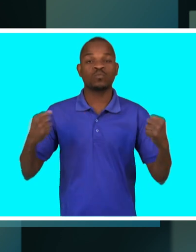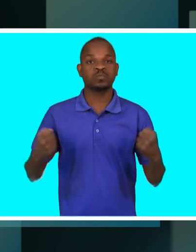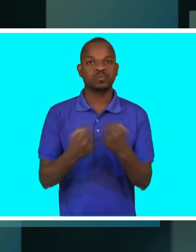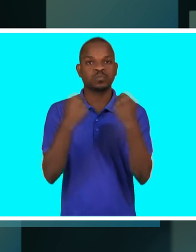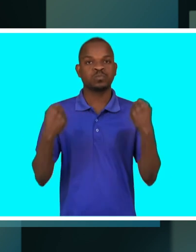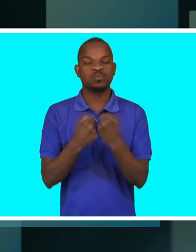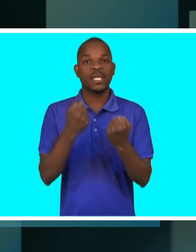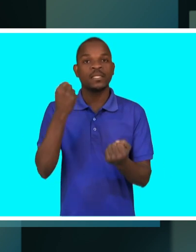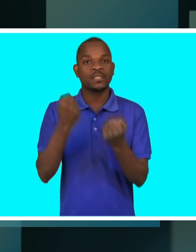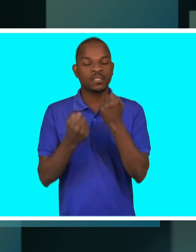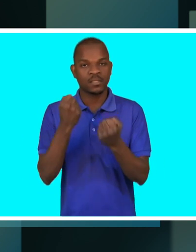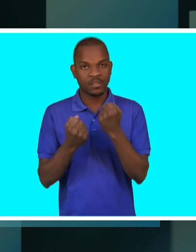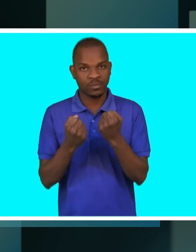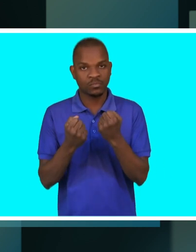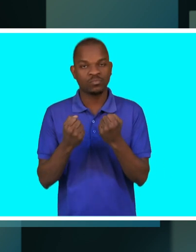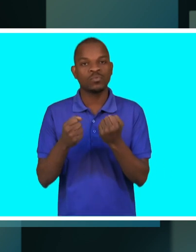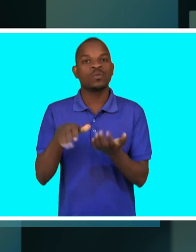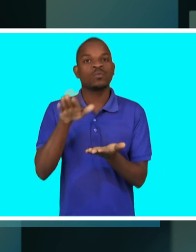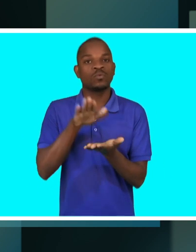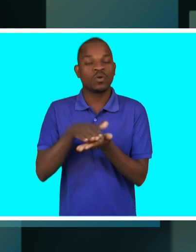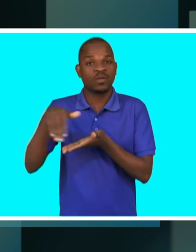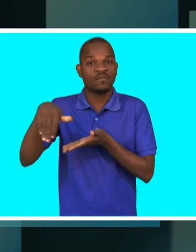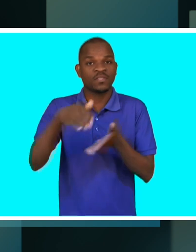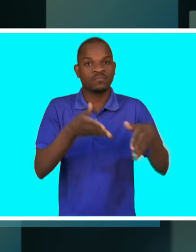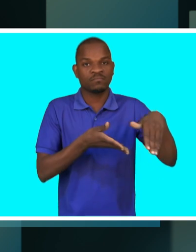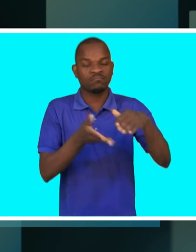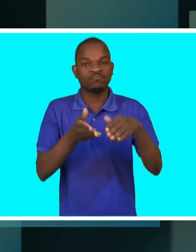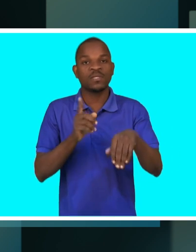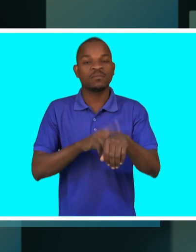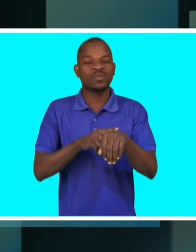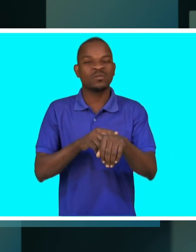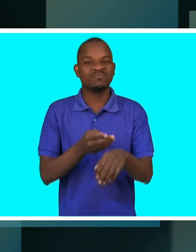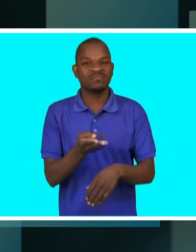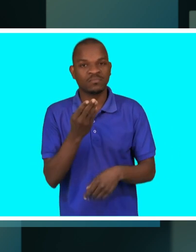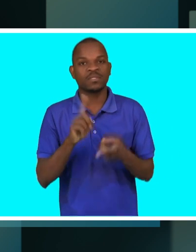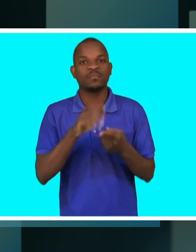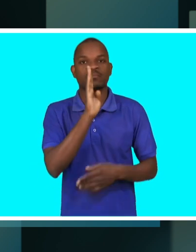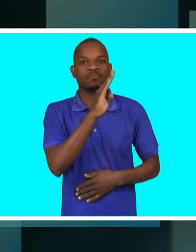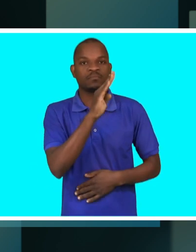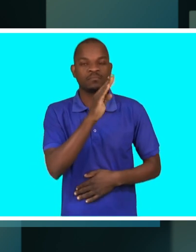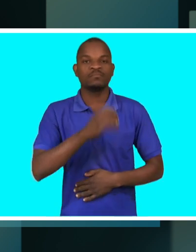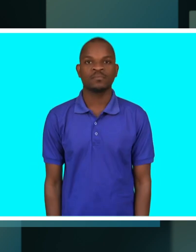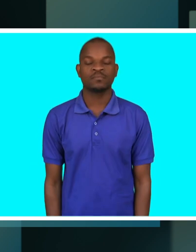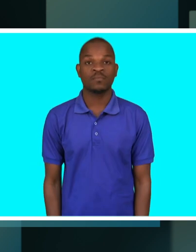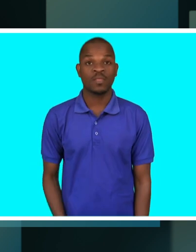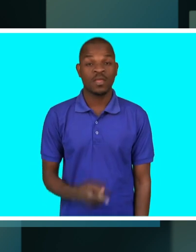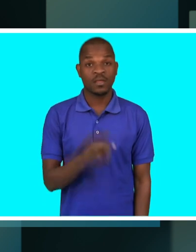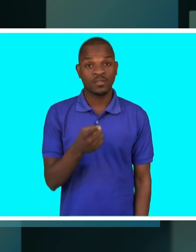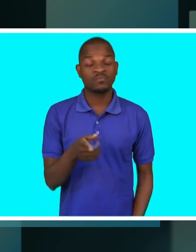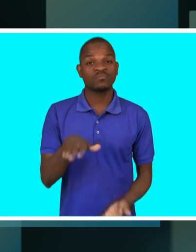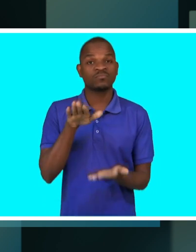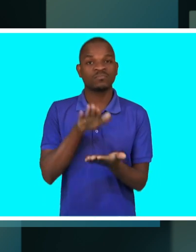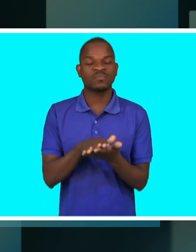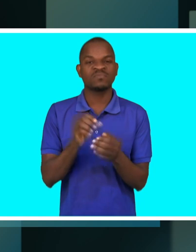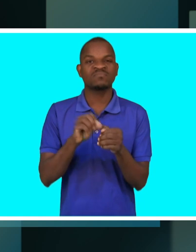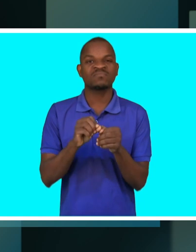índices de atropelamento por automóveis nas vias públicas, principalmente nas horas de ponta. Esta em particular